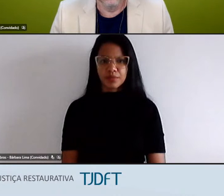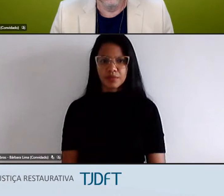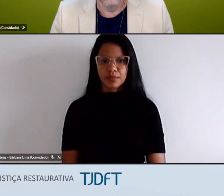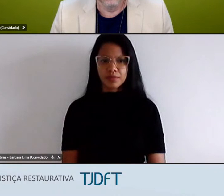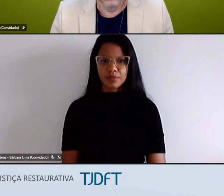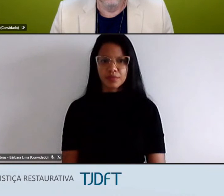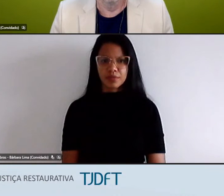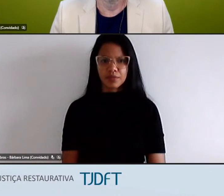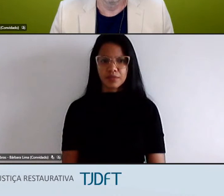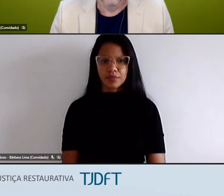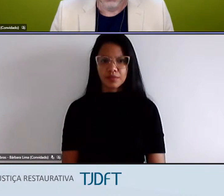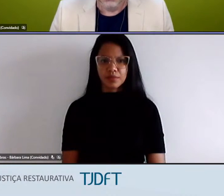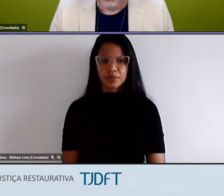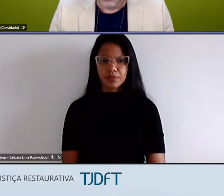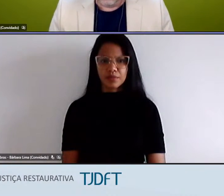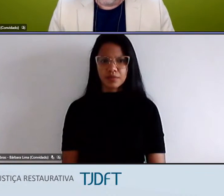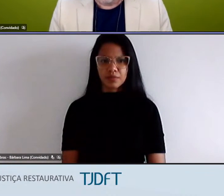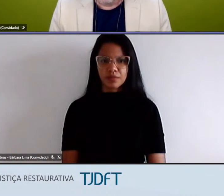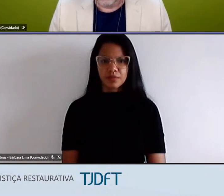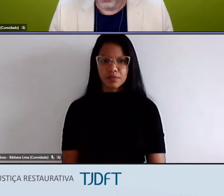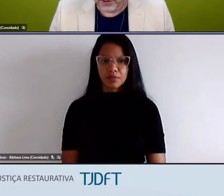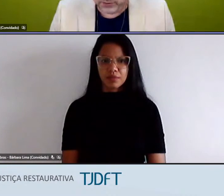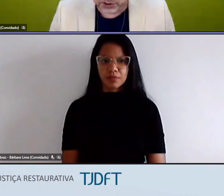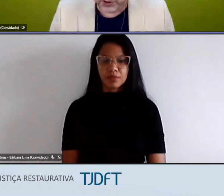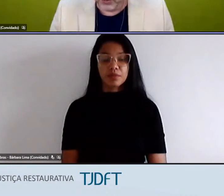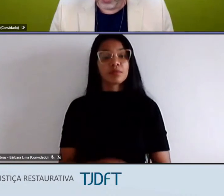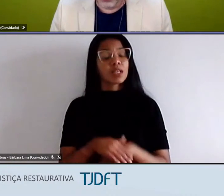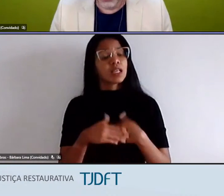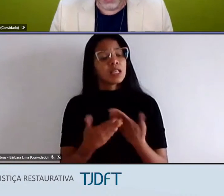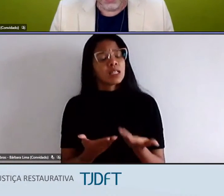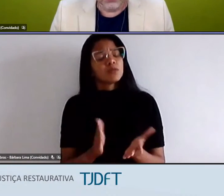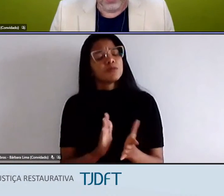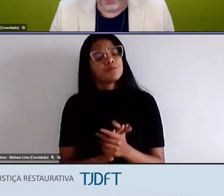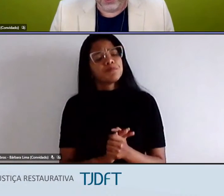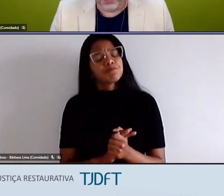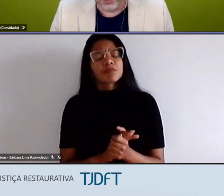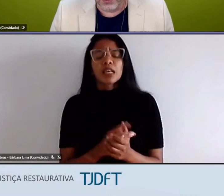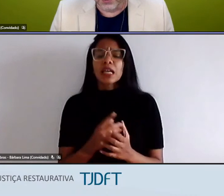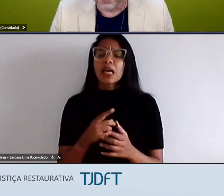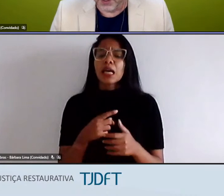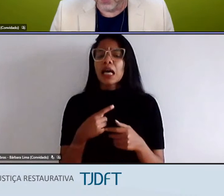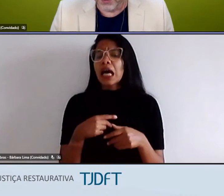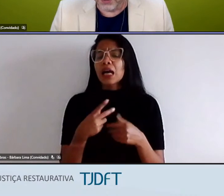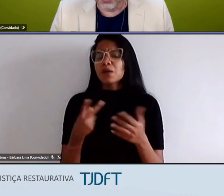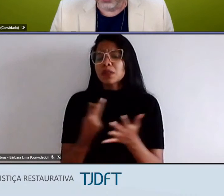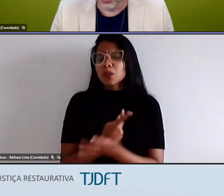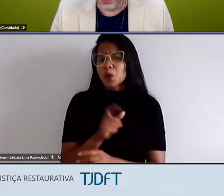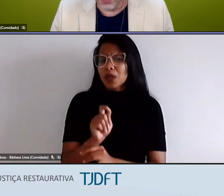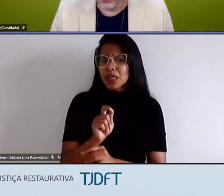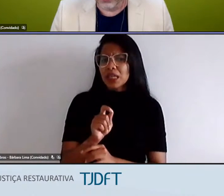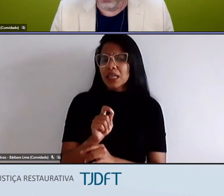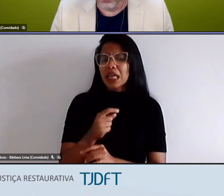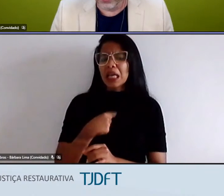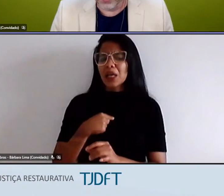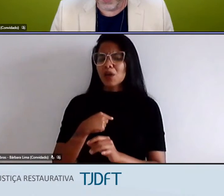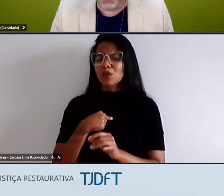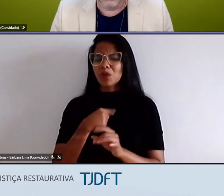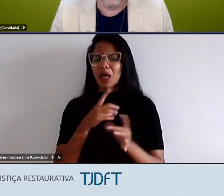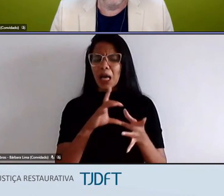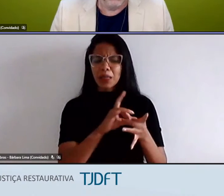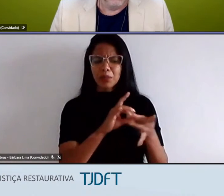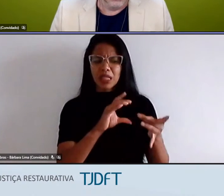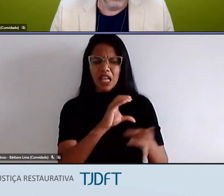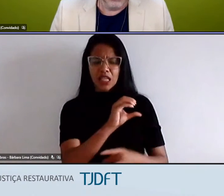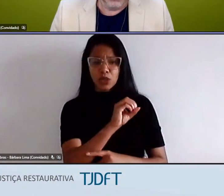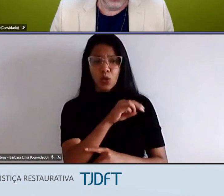the facilitators. Então, nesse momento, eu deixei um pouco de lado a liberdade condicional com que eu